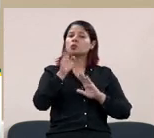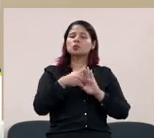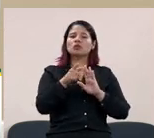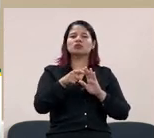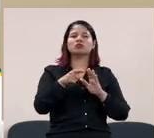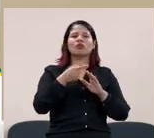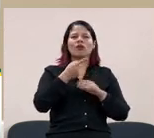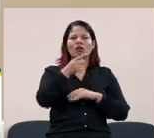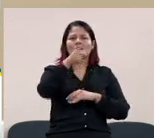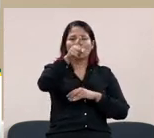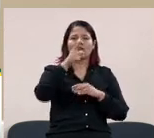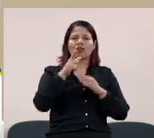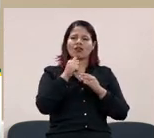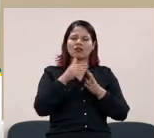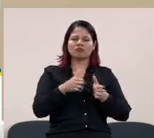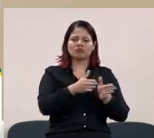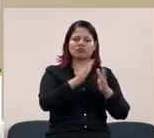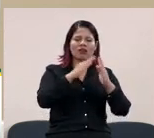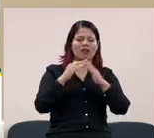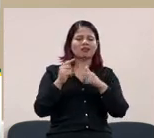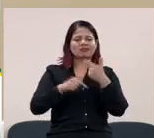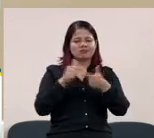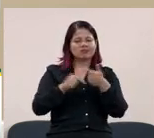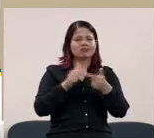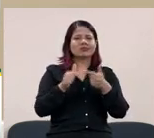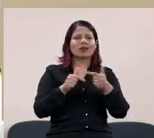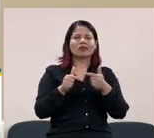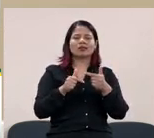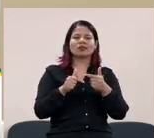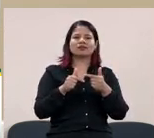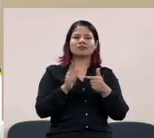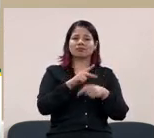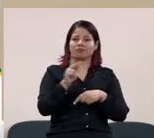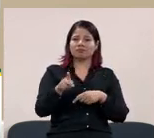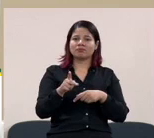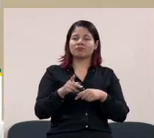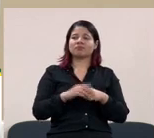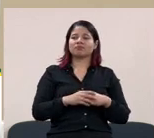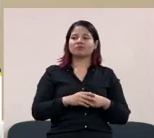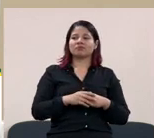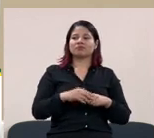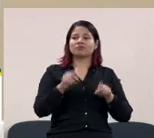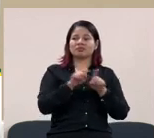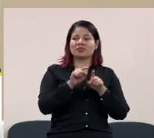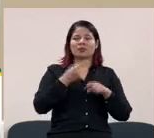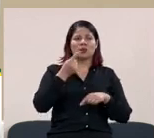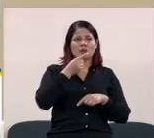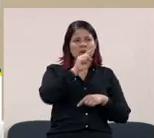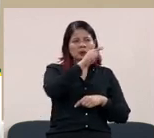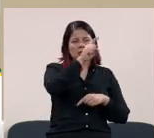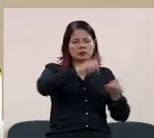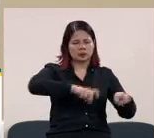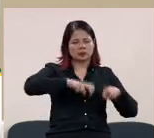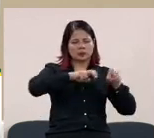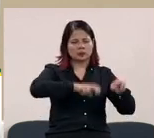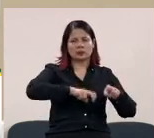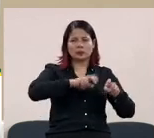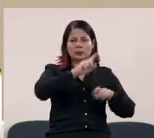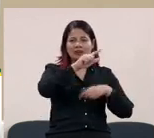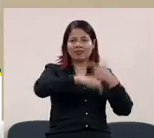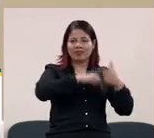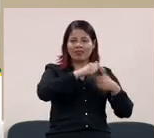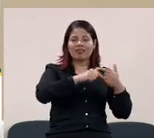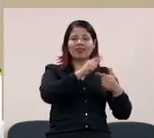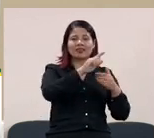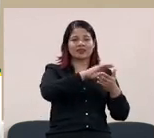os professores das escolas ribeirinhas, os professores das escolas família agrícola, os professores que tiram do seu